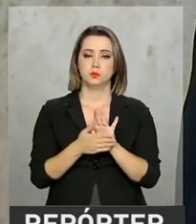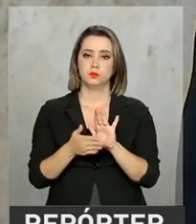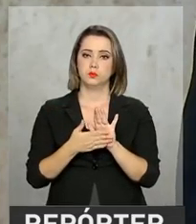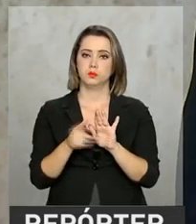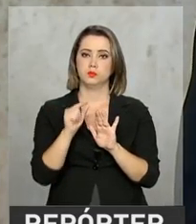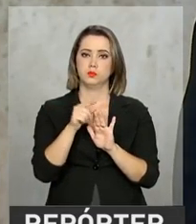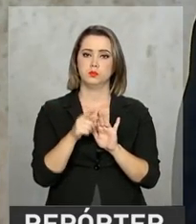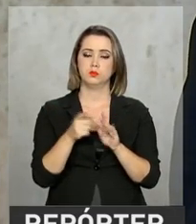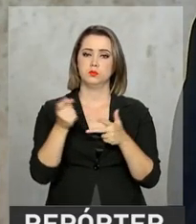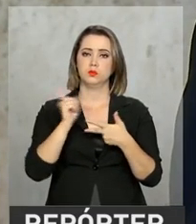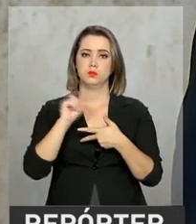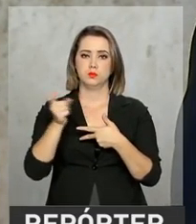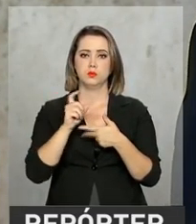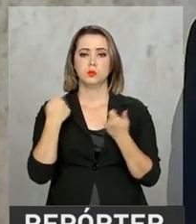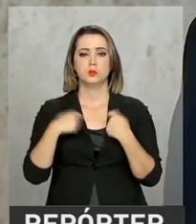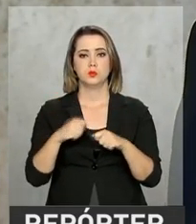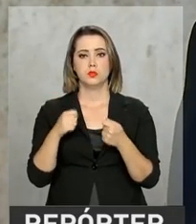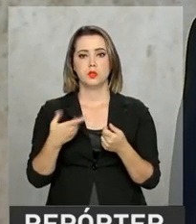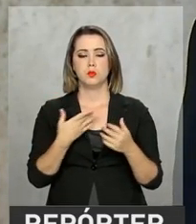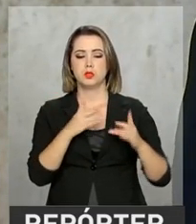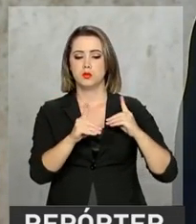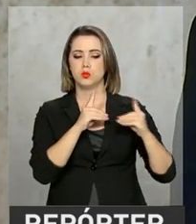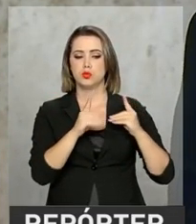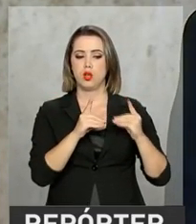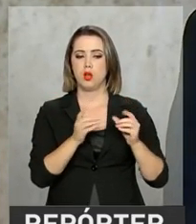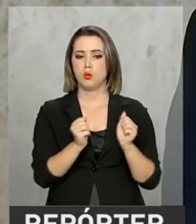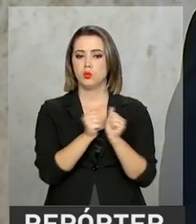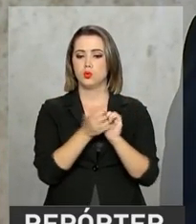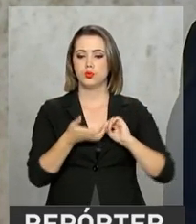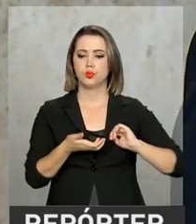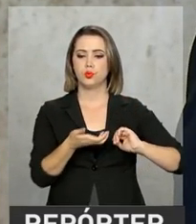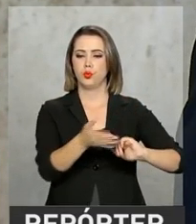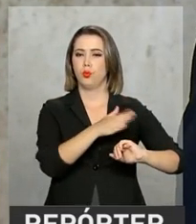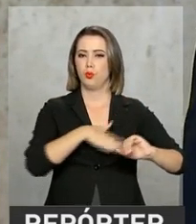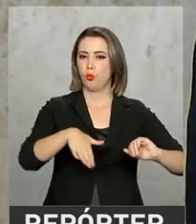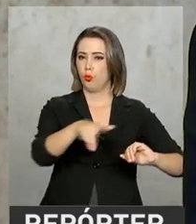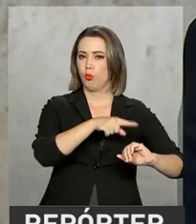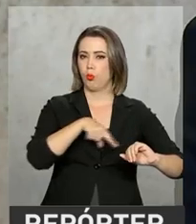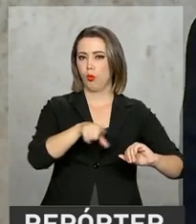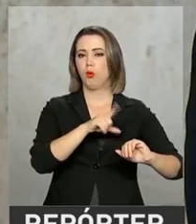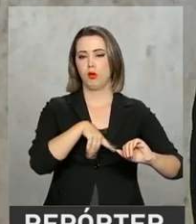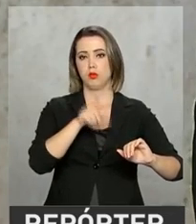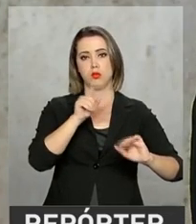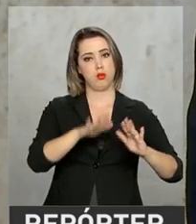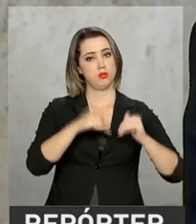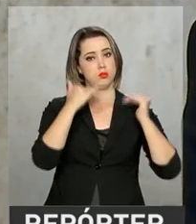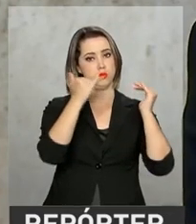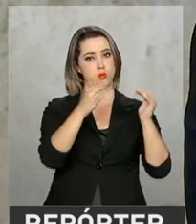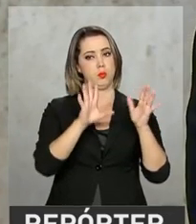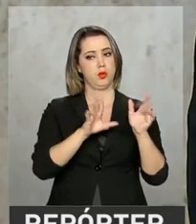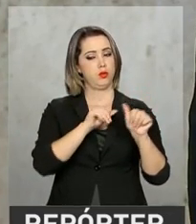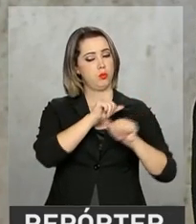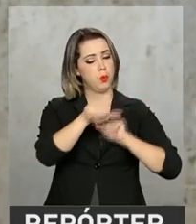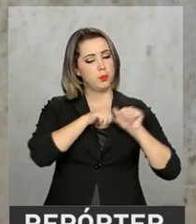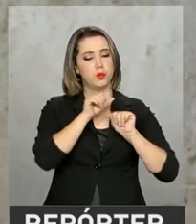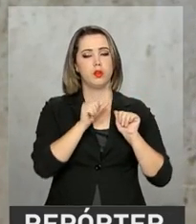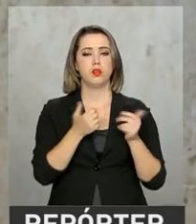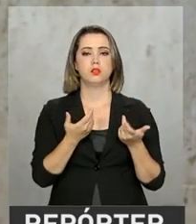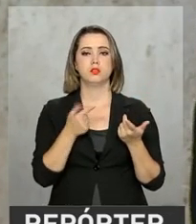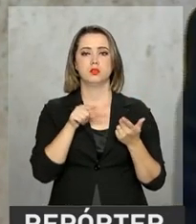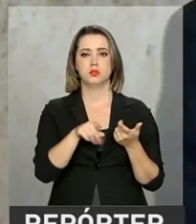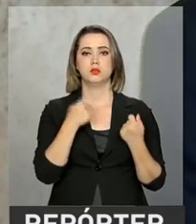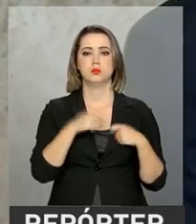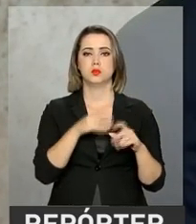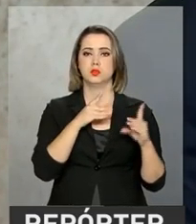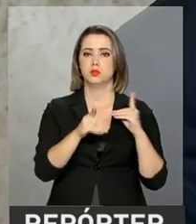do executivo é essa e tem que naturalmente haver um diálogo juntamente com o Congresso. Naturalmente que o Congresso é totalmente soberano para fazer essa alteração e aí teria que